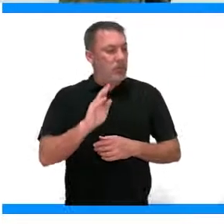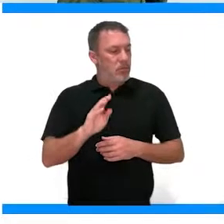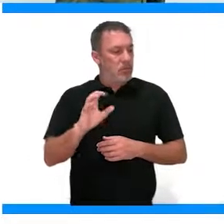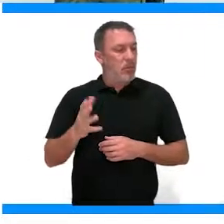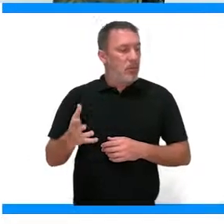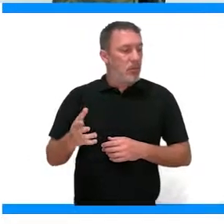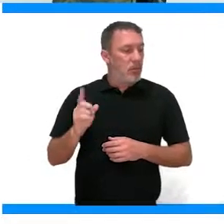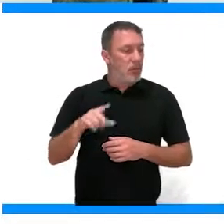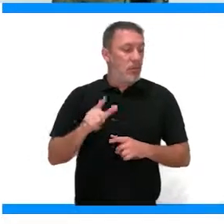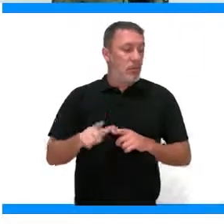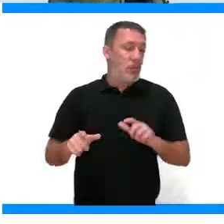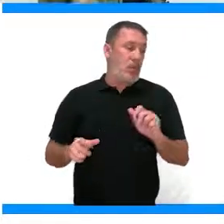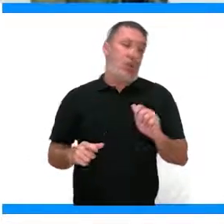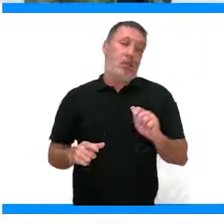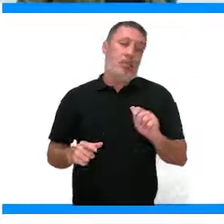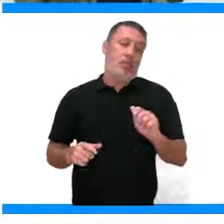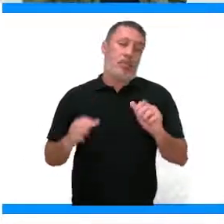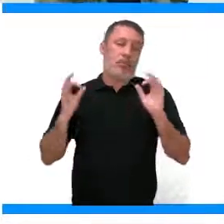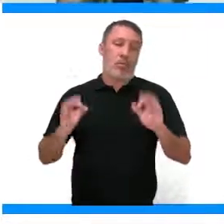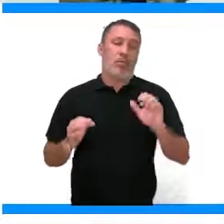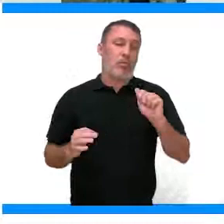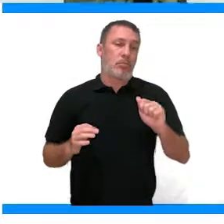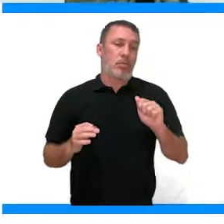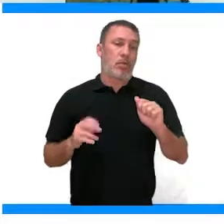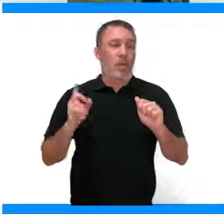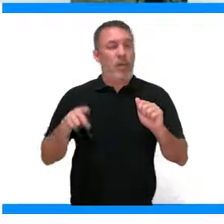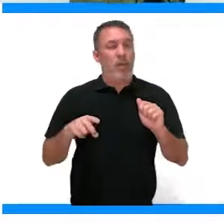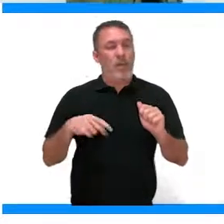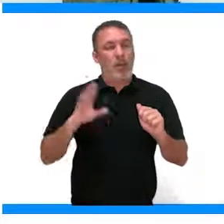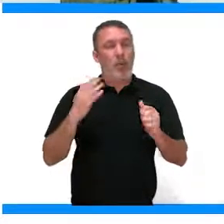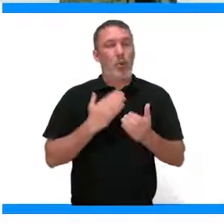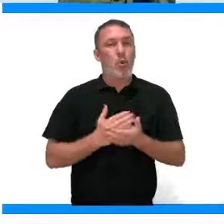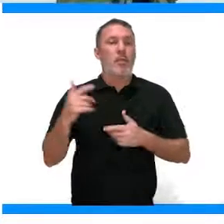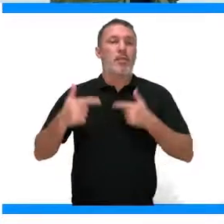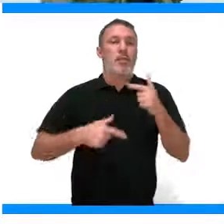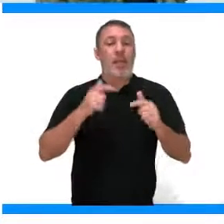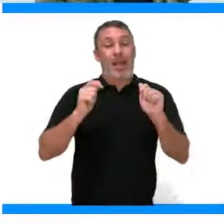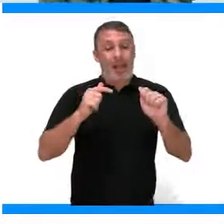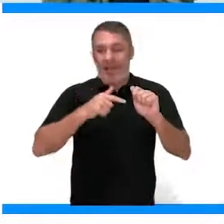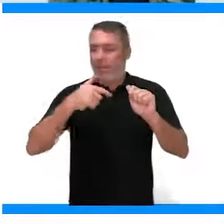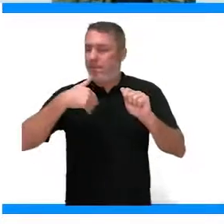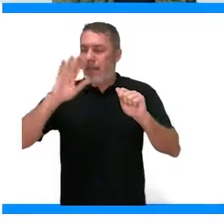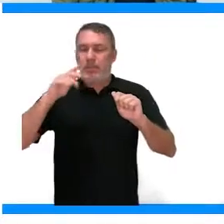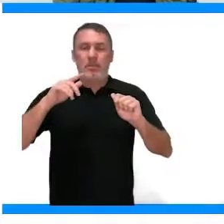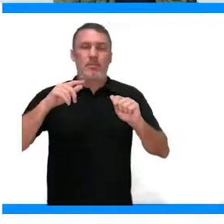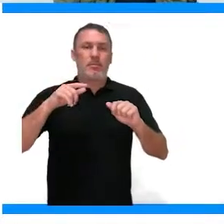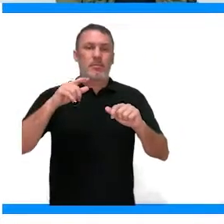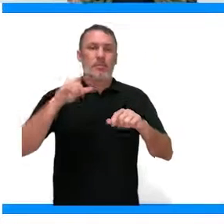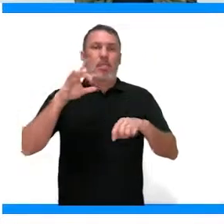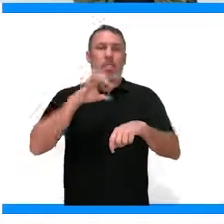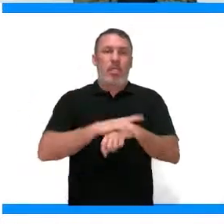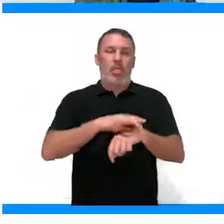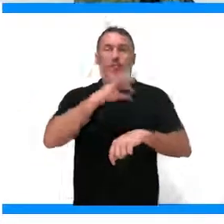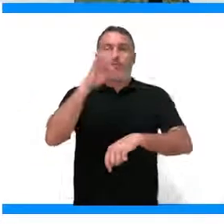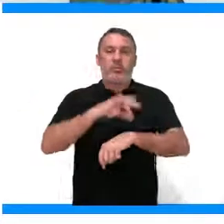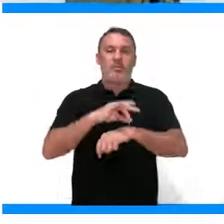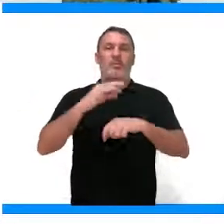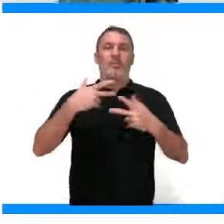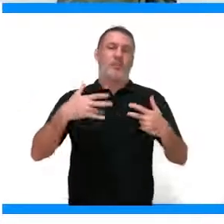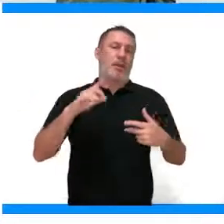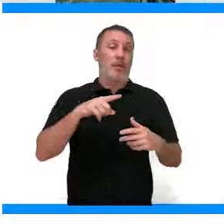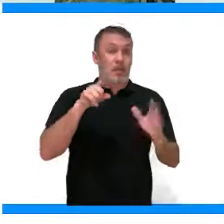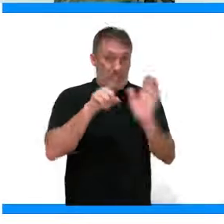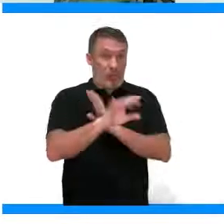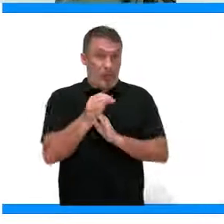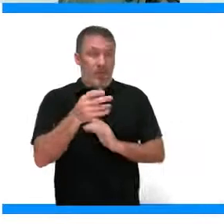começar? Letra A, no bairro 1. Letra A, o bairro 1 é o bairro onde a gente vai começar a nossa operação mosquito. Foi isso que a